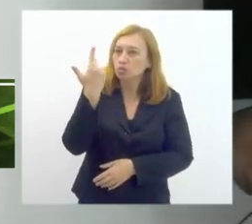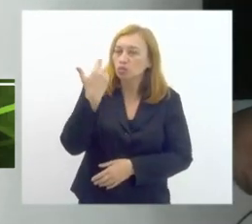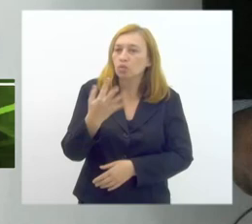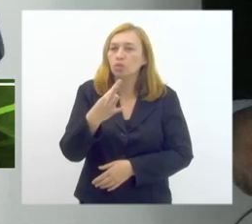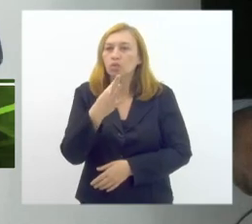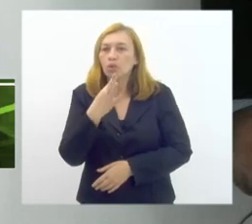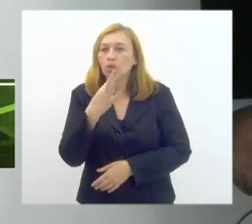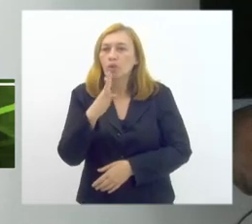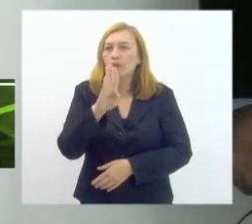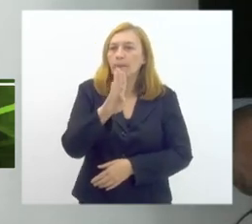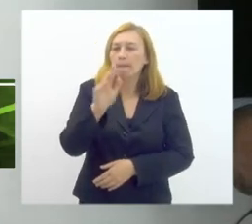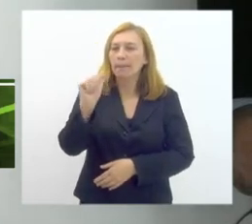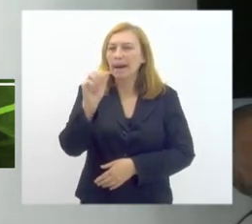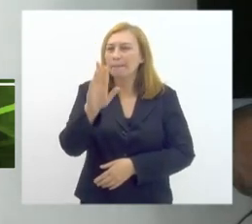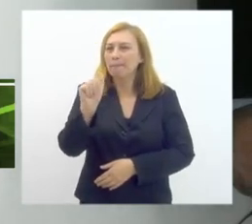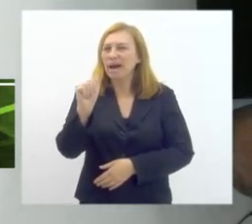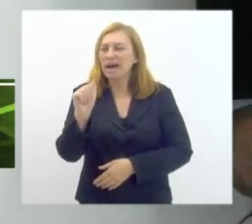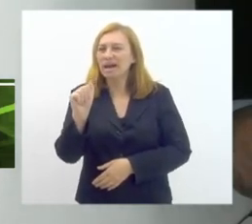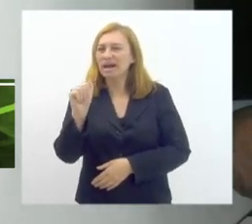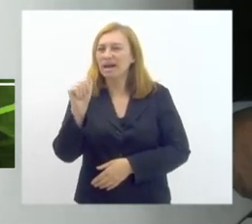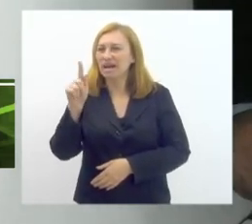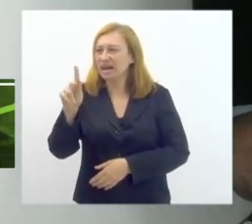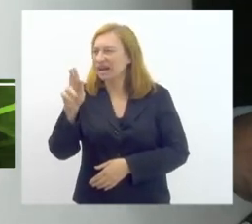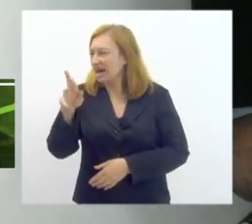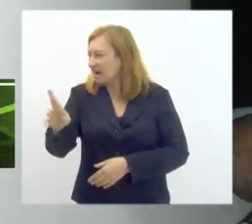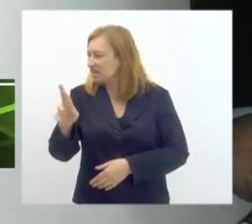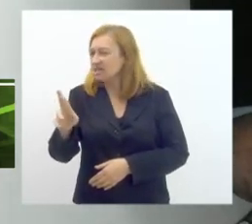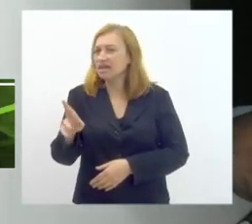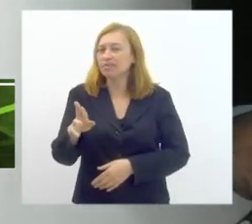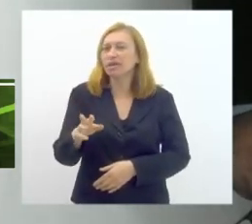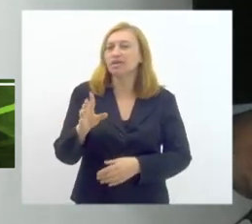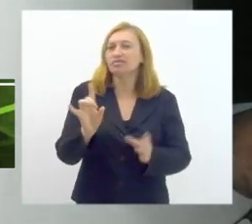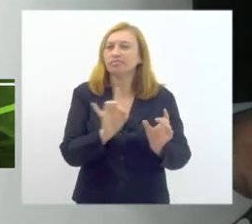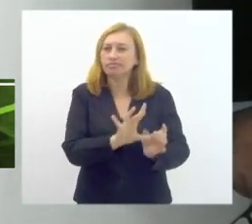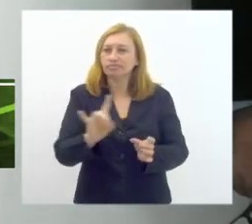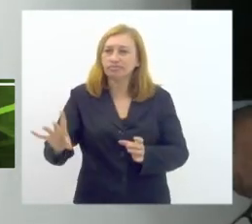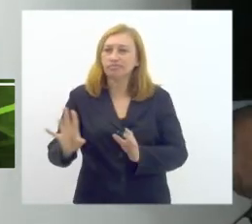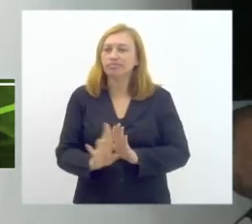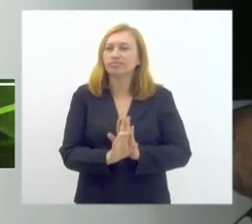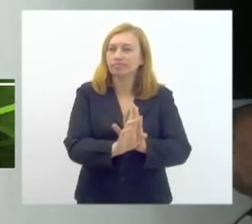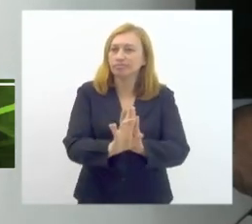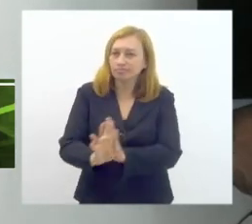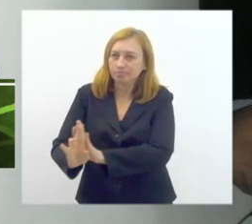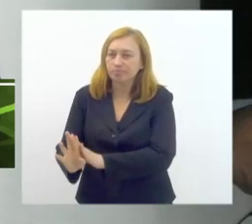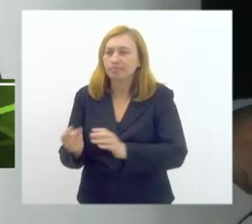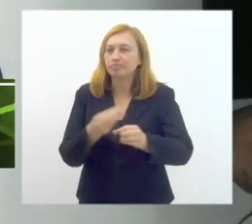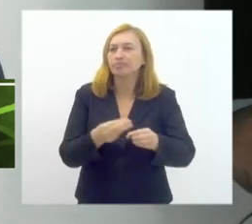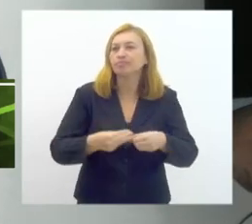como é o Babaclar, né? Onde cada município vai apresentar a sua demanda dentro